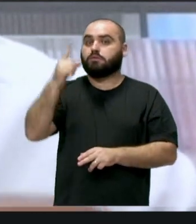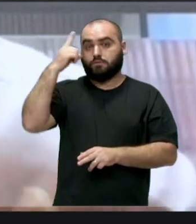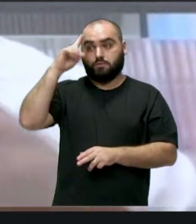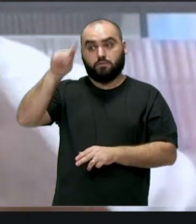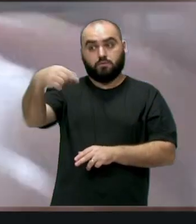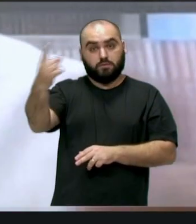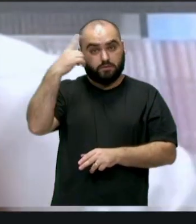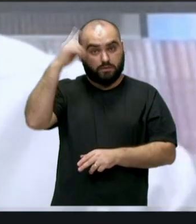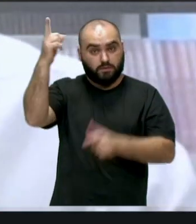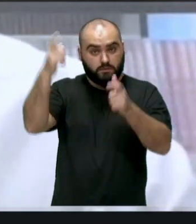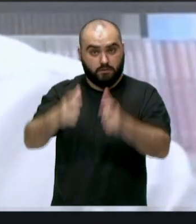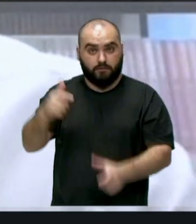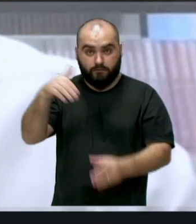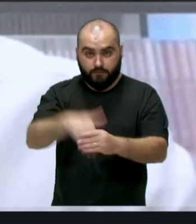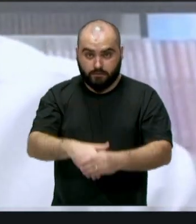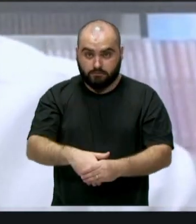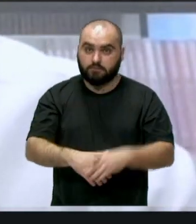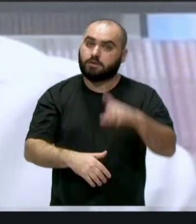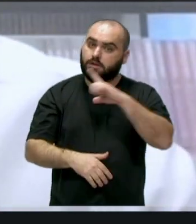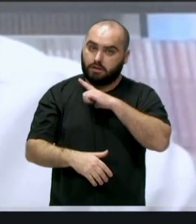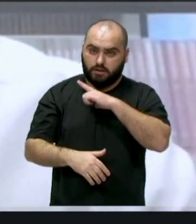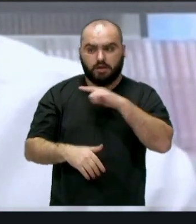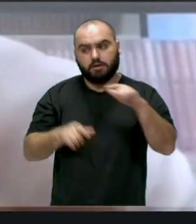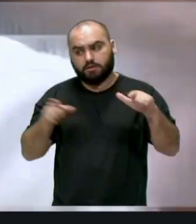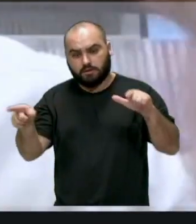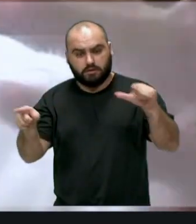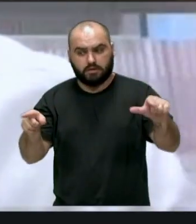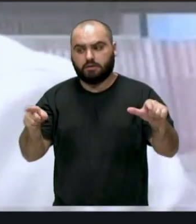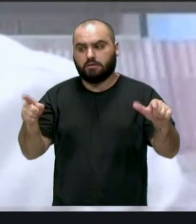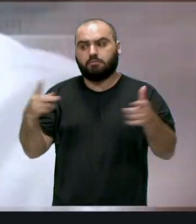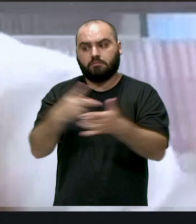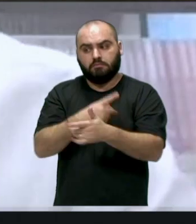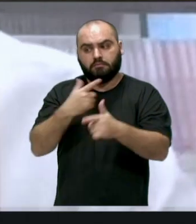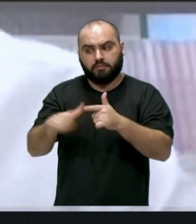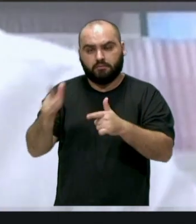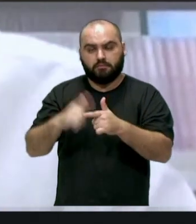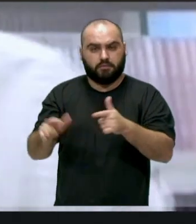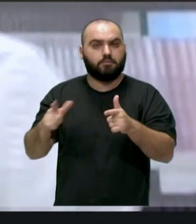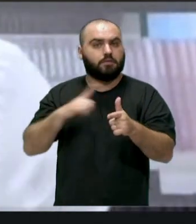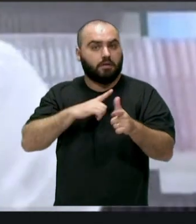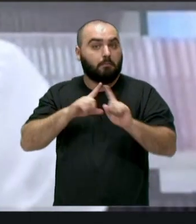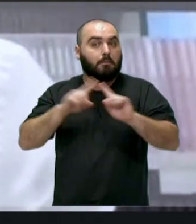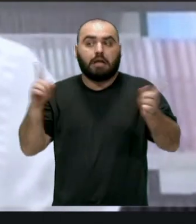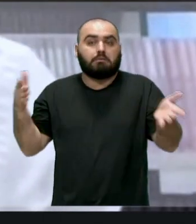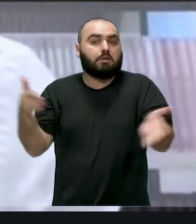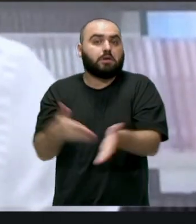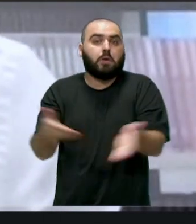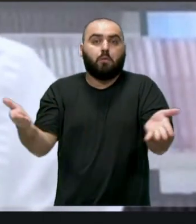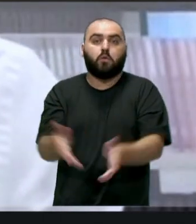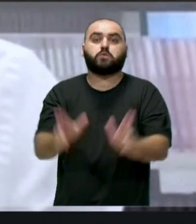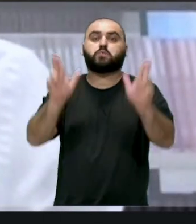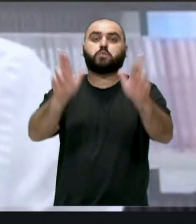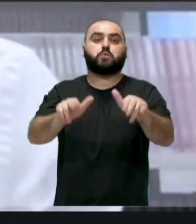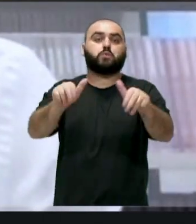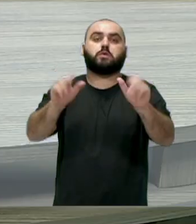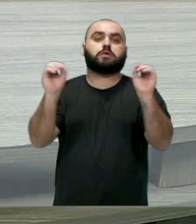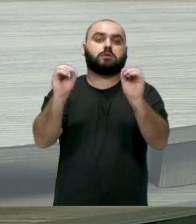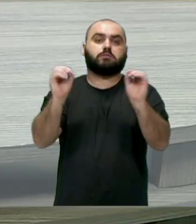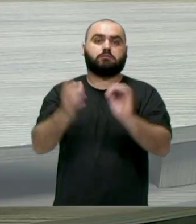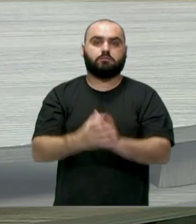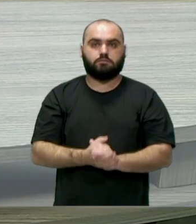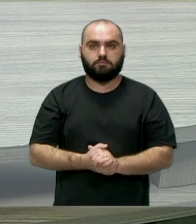local de votação, com certeza haveria alguma inconsistência. E até hoje nunca foi constatada nenhum tipo de inconsistência nesse processo.